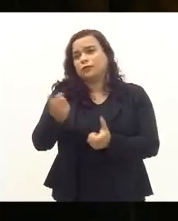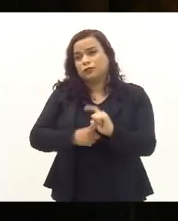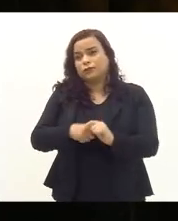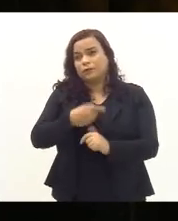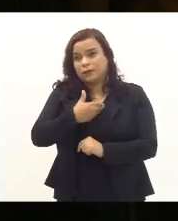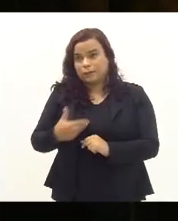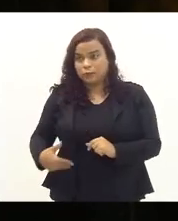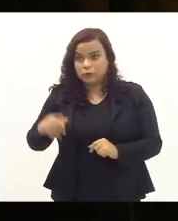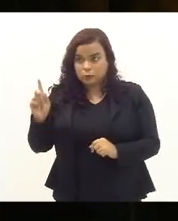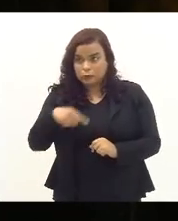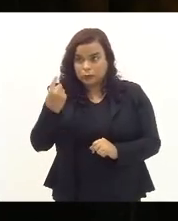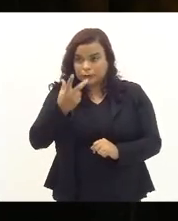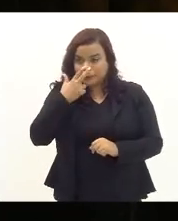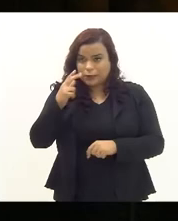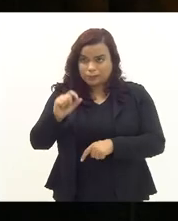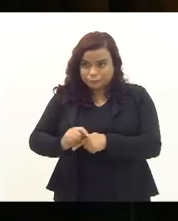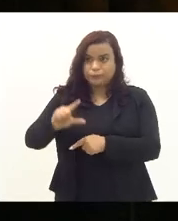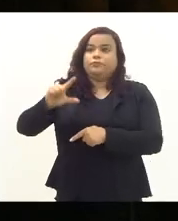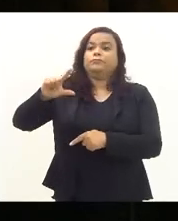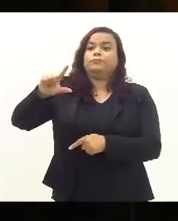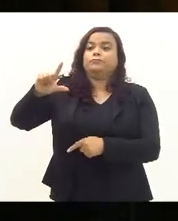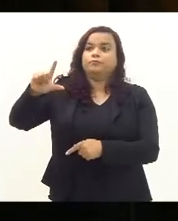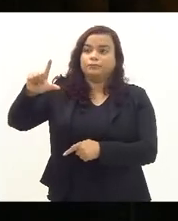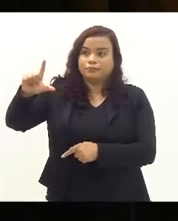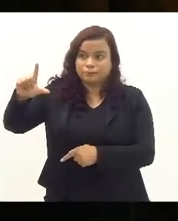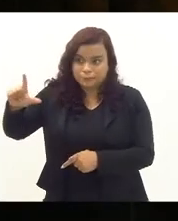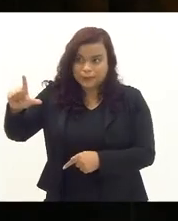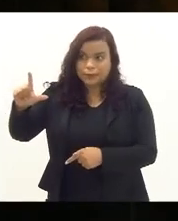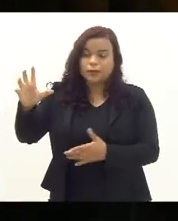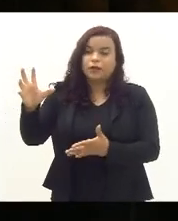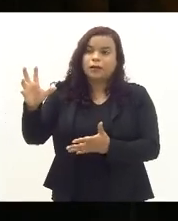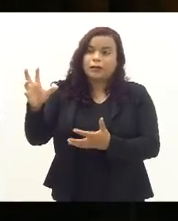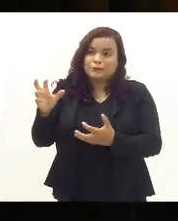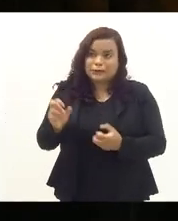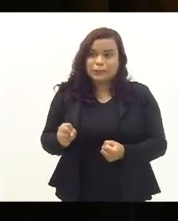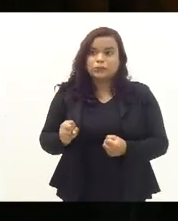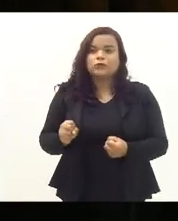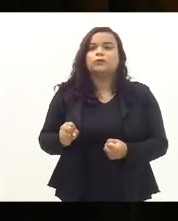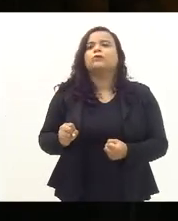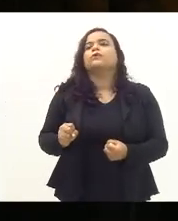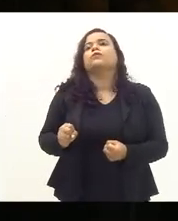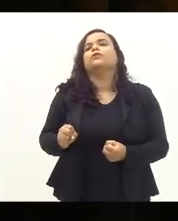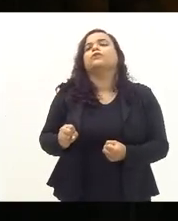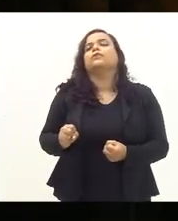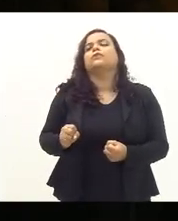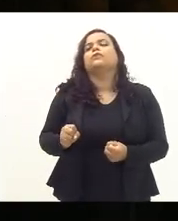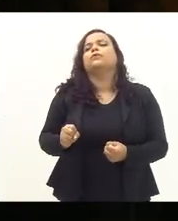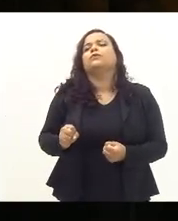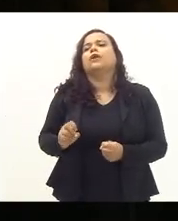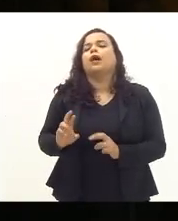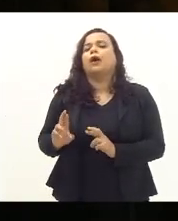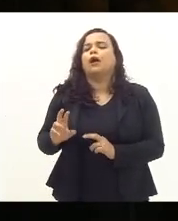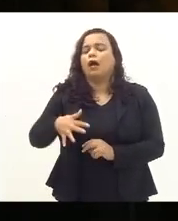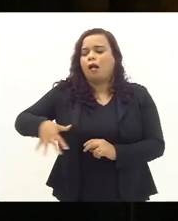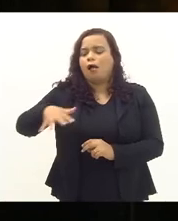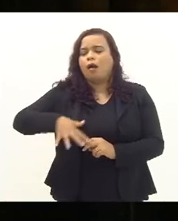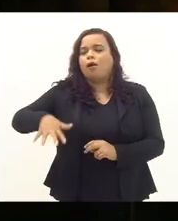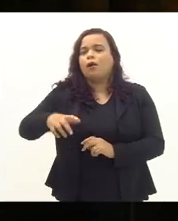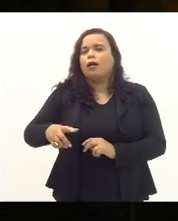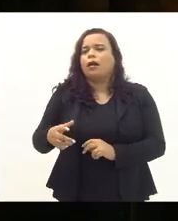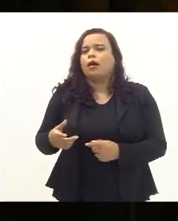dívida pública de um salto com Adesão do regime de recuperação fiscal e isso é importante dizer a senhora Presidente